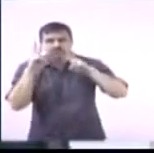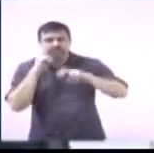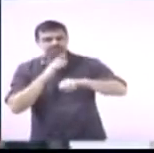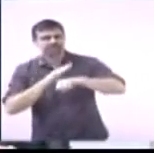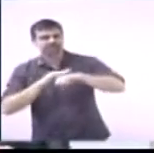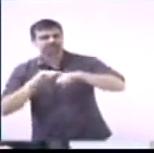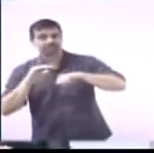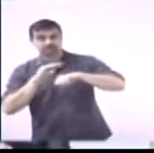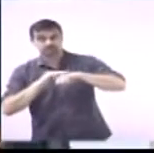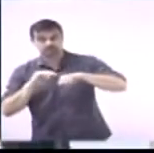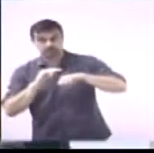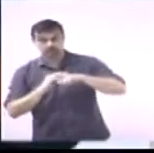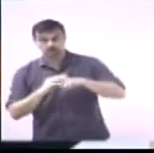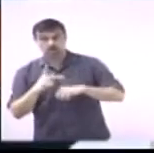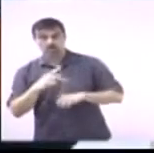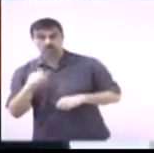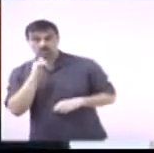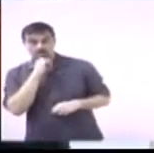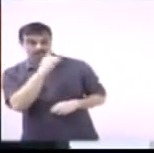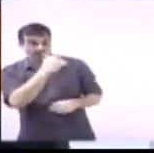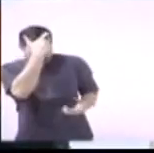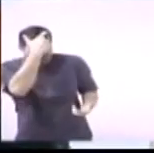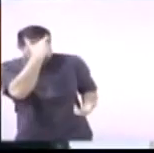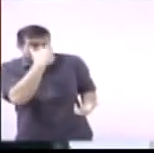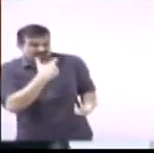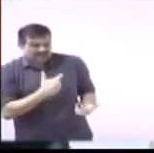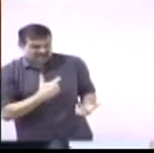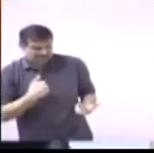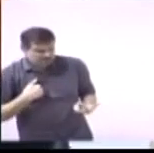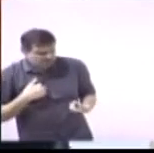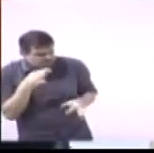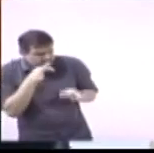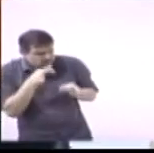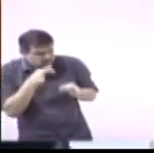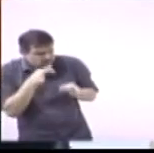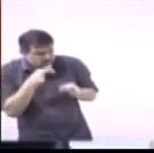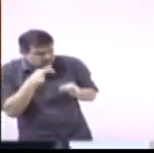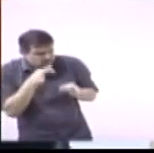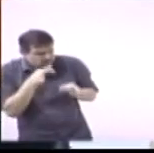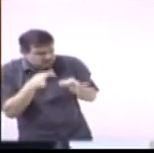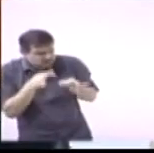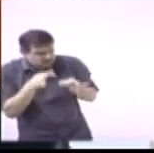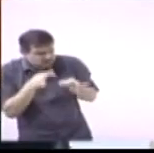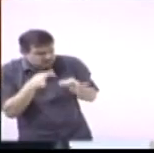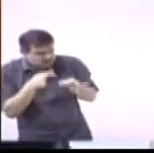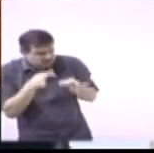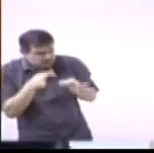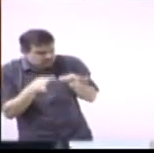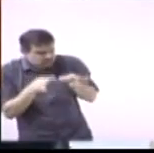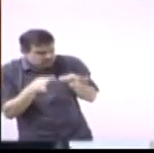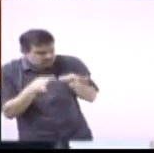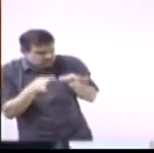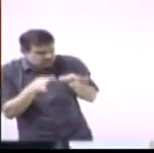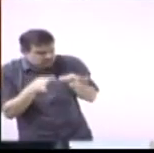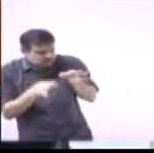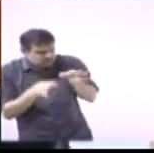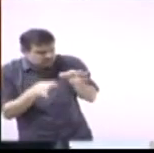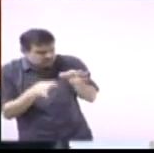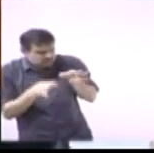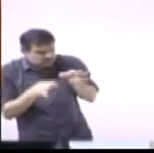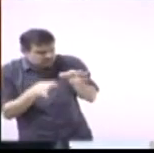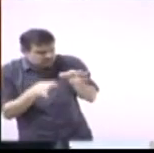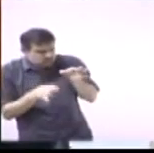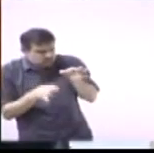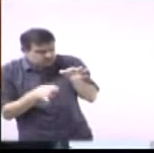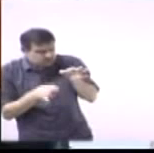assim: mas quem sou eu para julgar? Quem sou eu para julgar? Intolerância